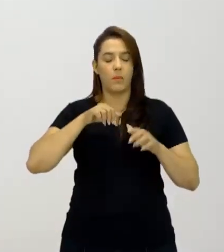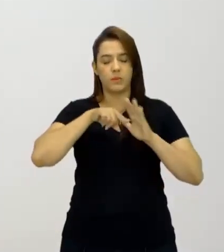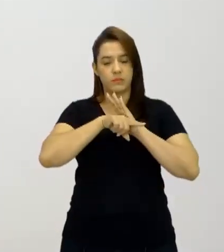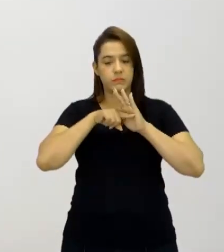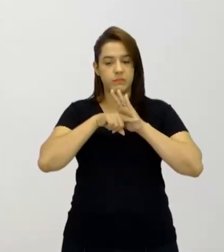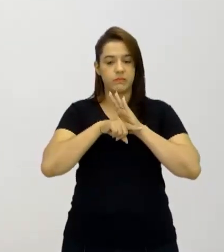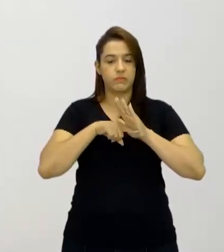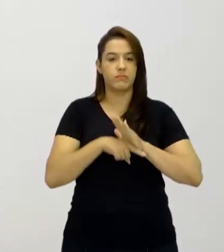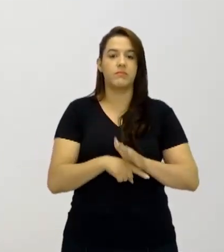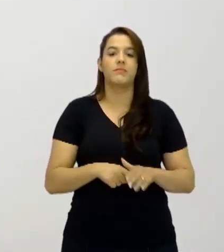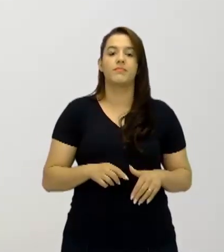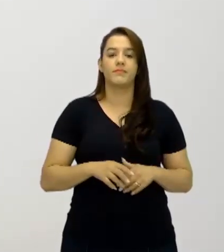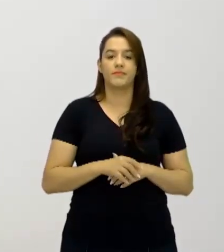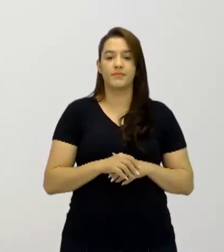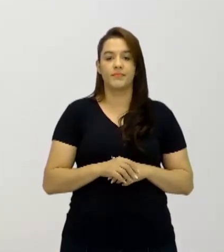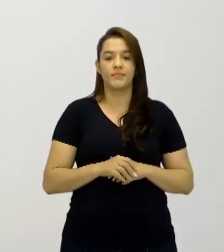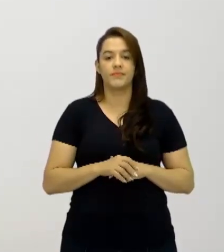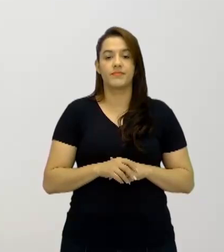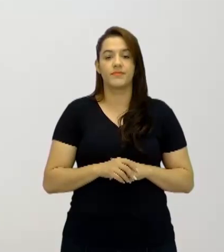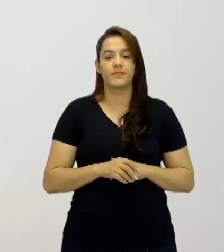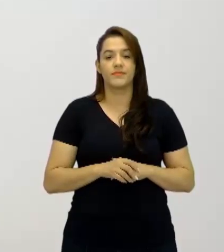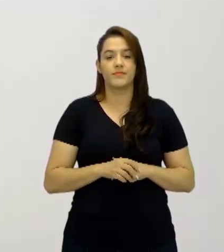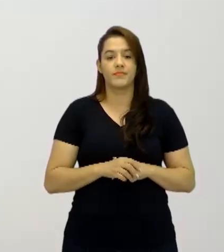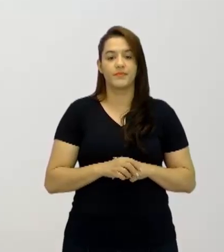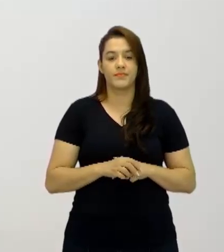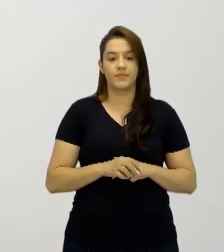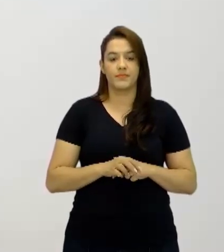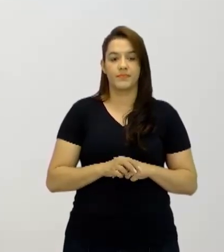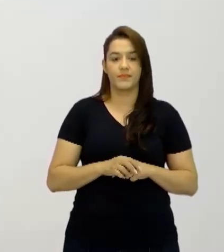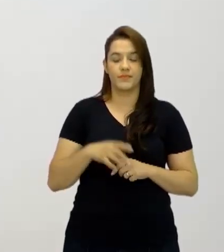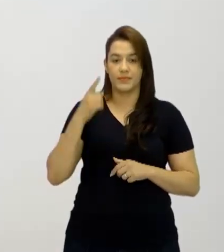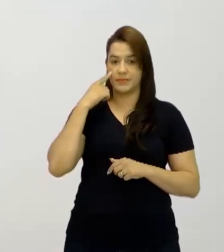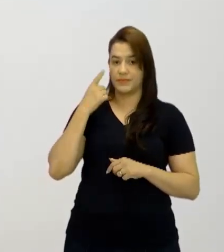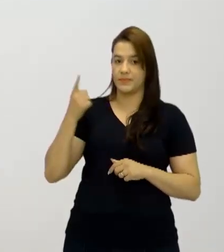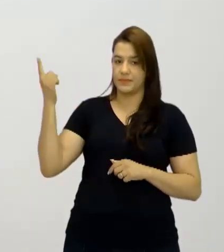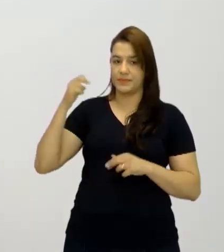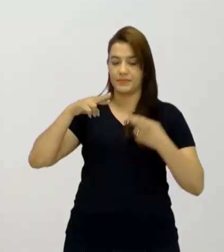diz o paulista, né? É um trampo para a cabeça. Eu trouxe aqui um cadarço,